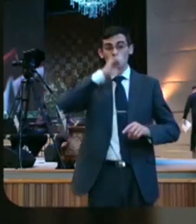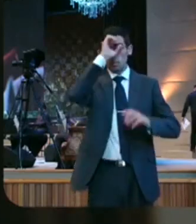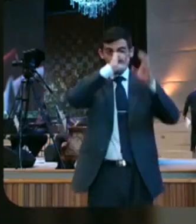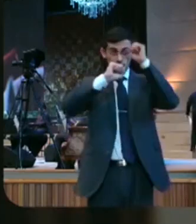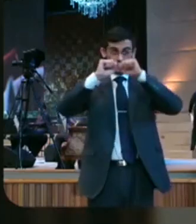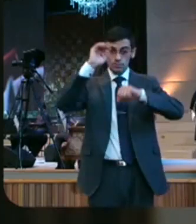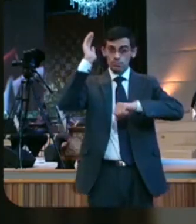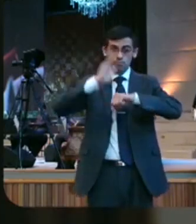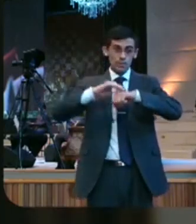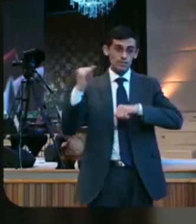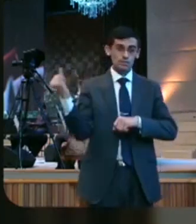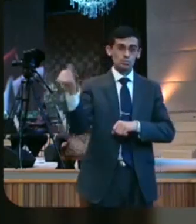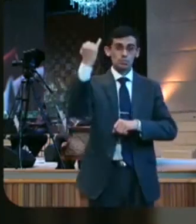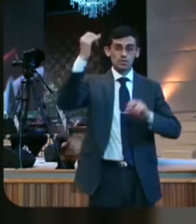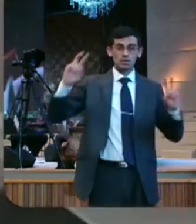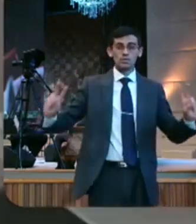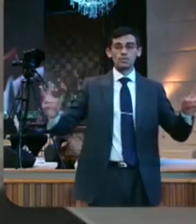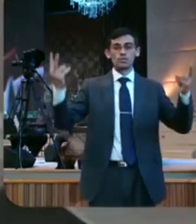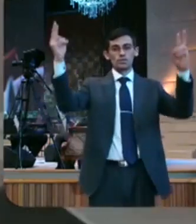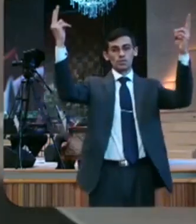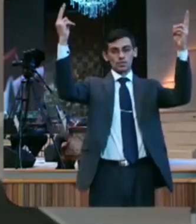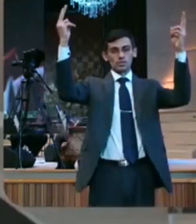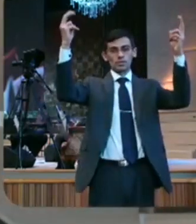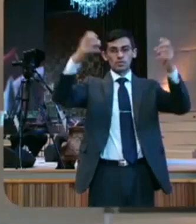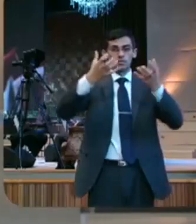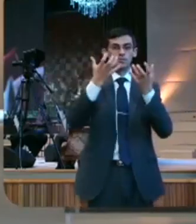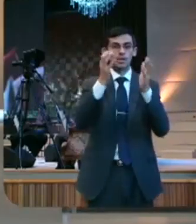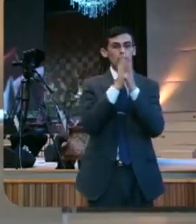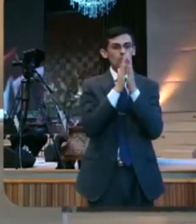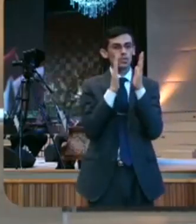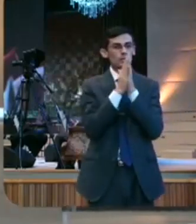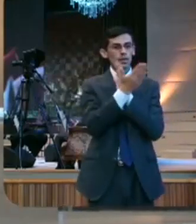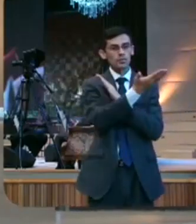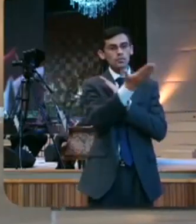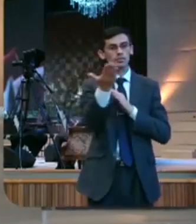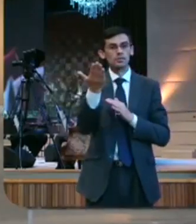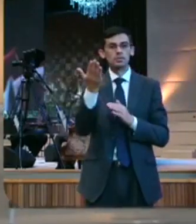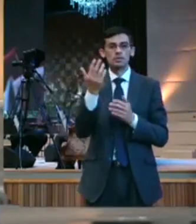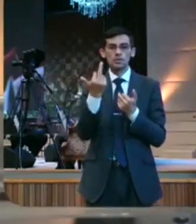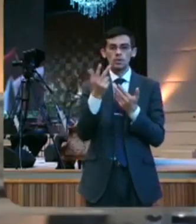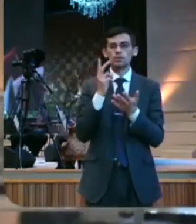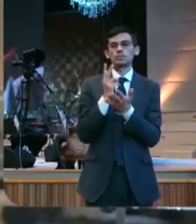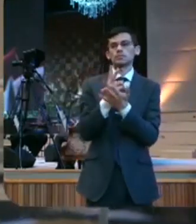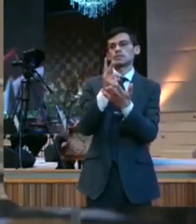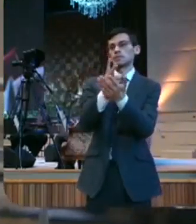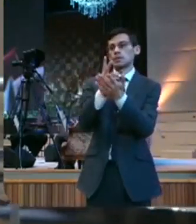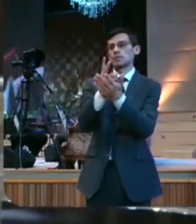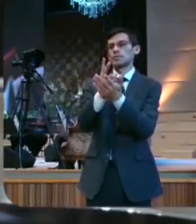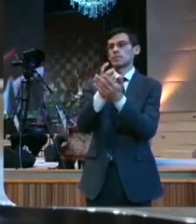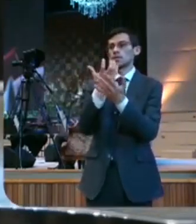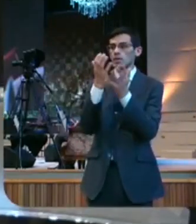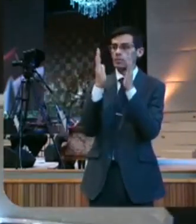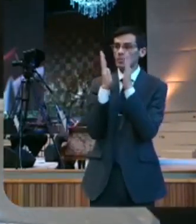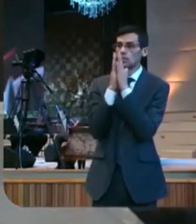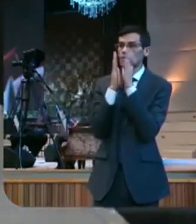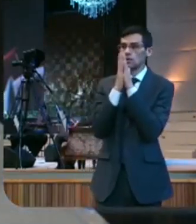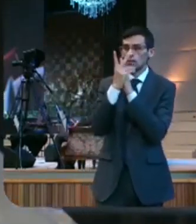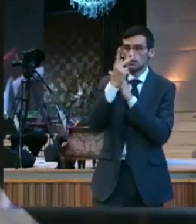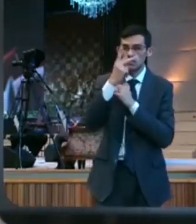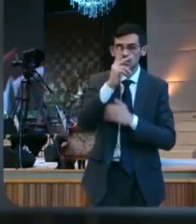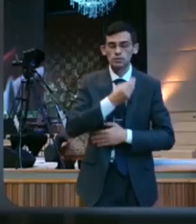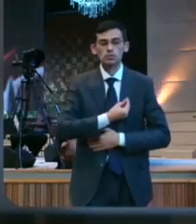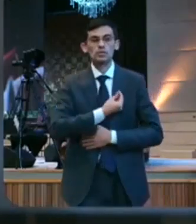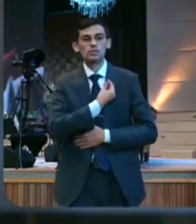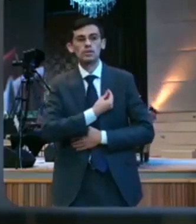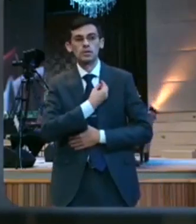ter. Nessa manhã eu queria orar com você, como a gente sempre faz, e queria interceder pela tua vida por